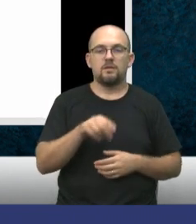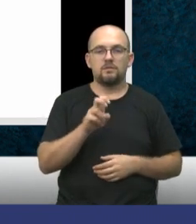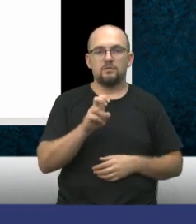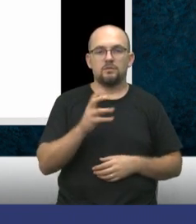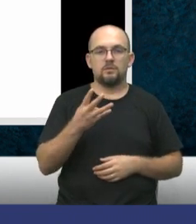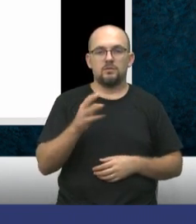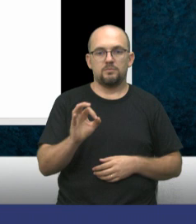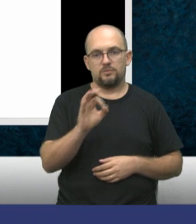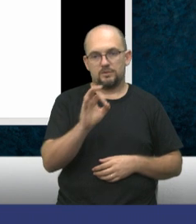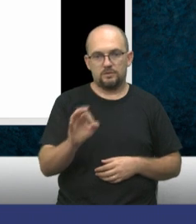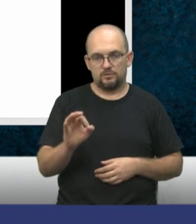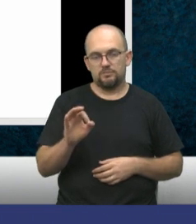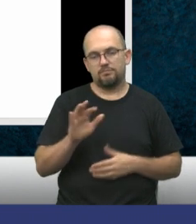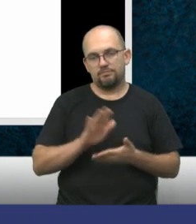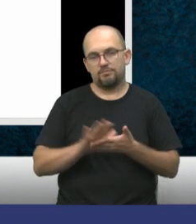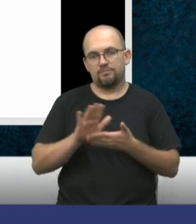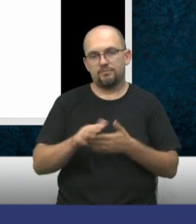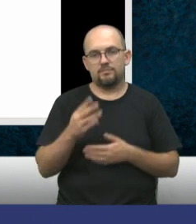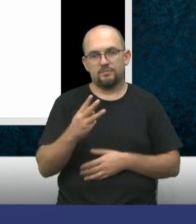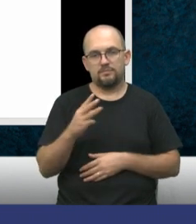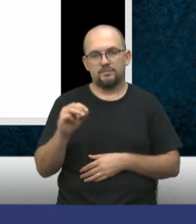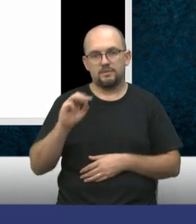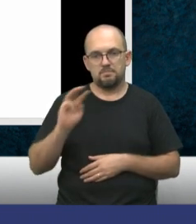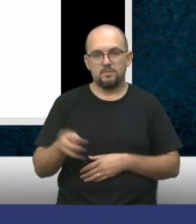uma despesa de R$